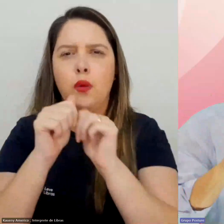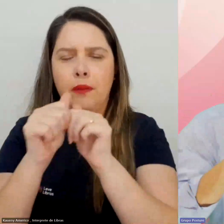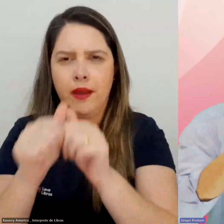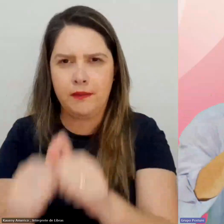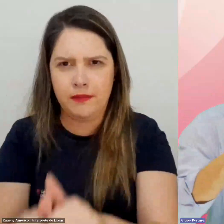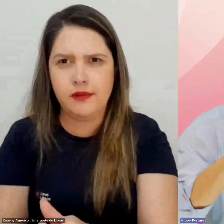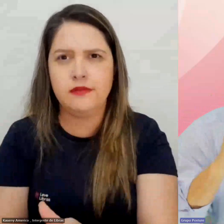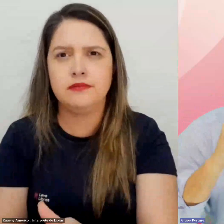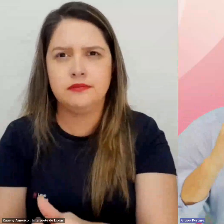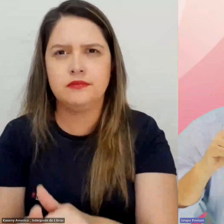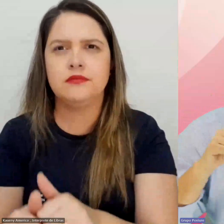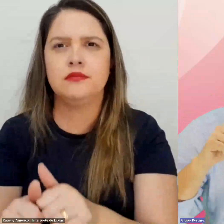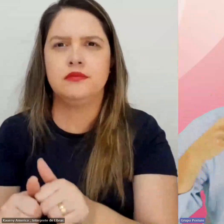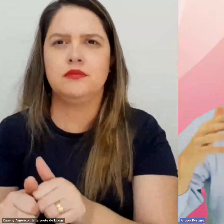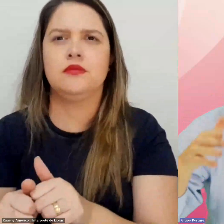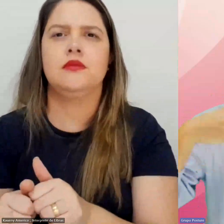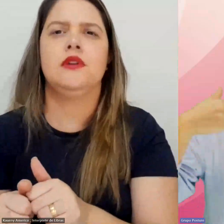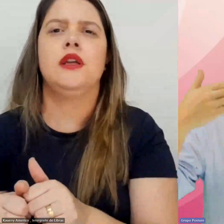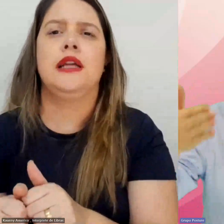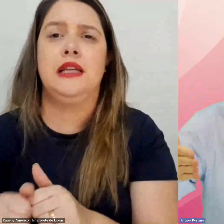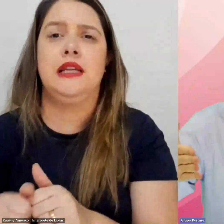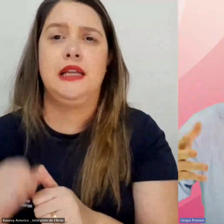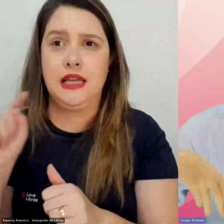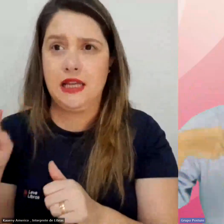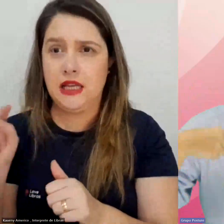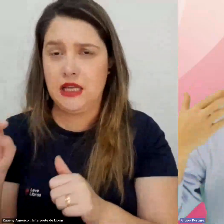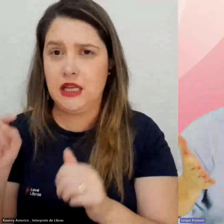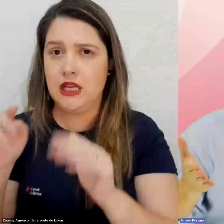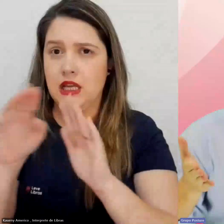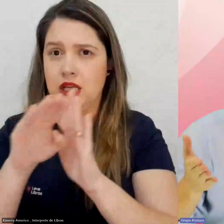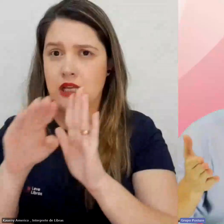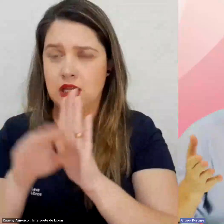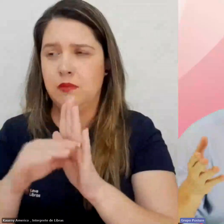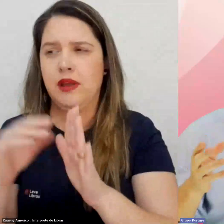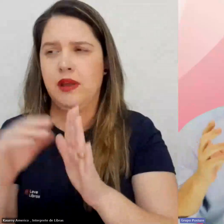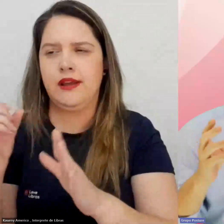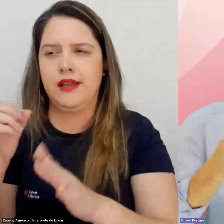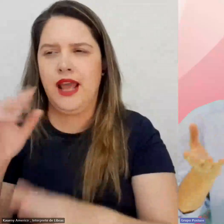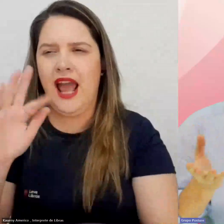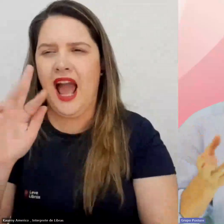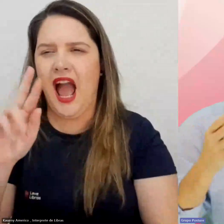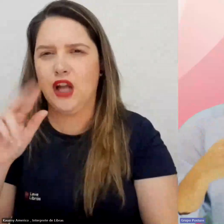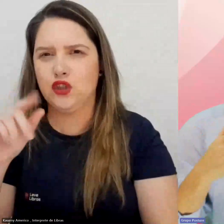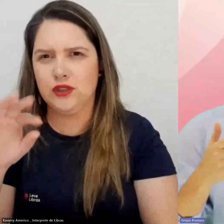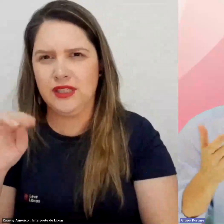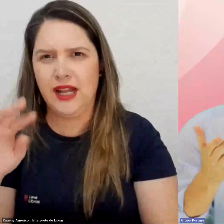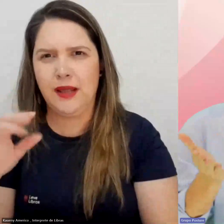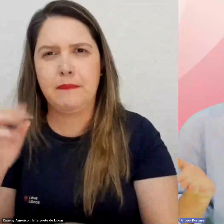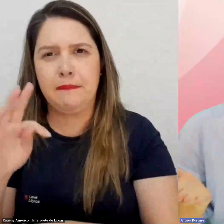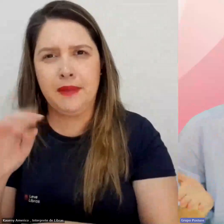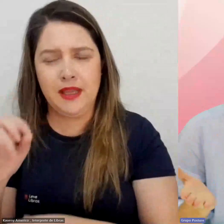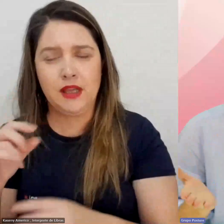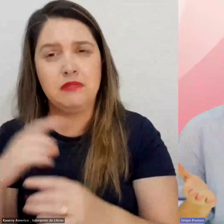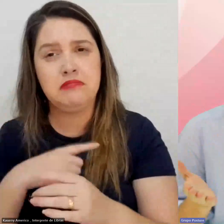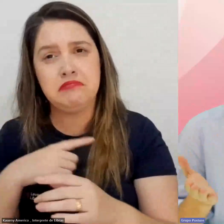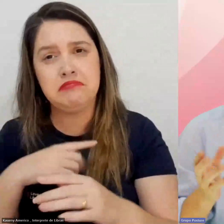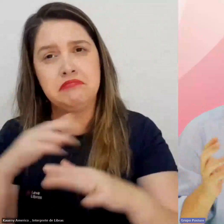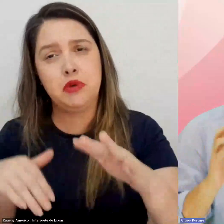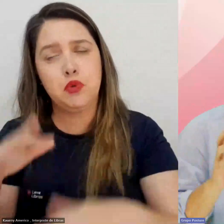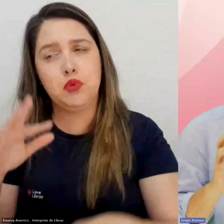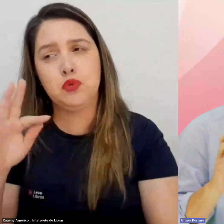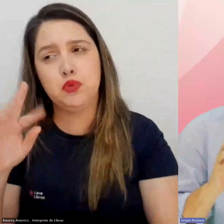é. isso. Só que como ela não deu segmento, por exemplo, uma quimioterapia, uma radioterapia, provavelmente devia ser um tumor benigno.